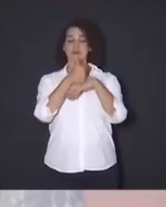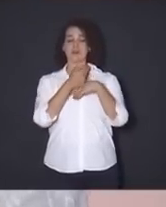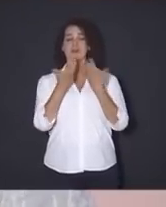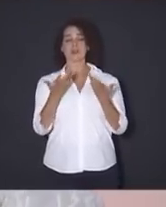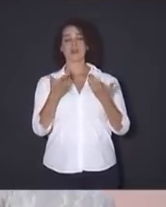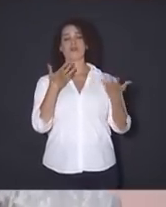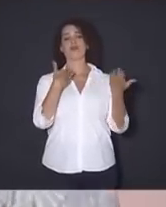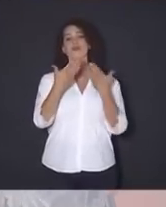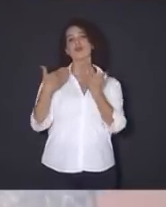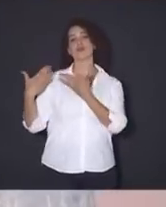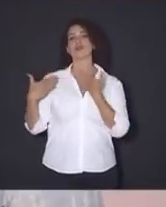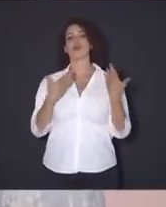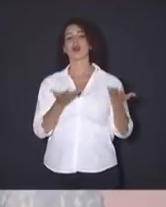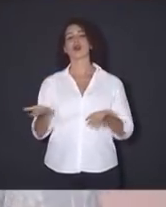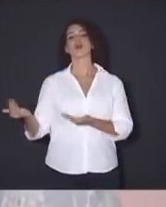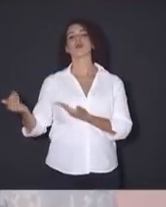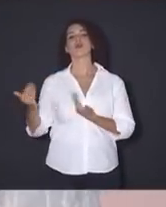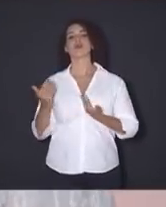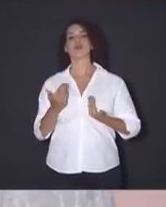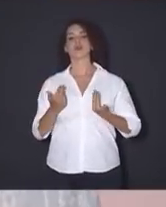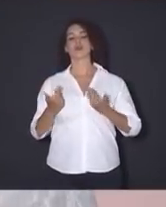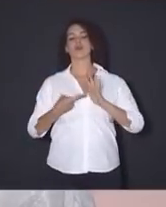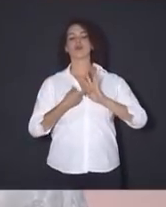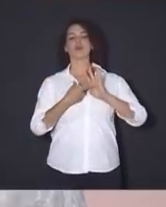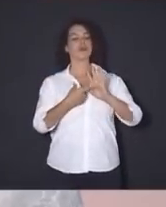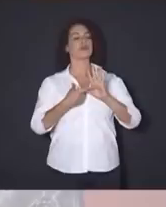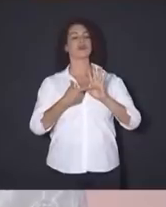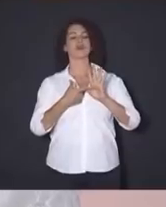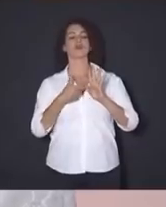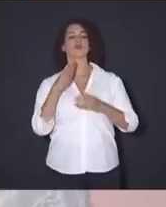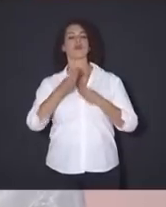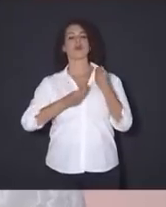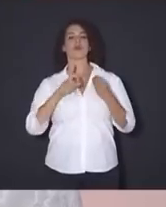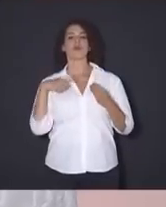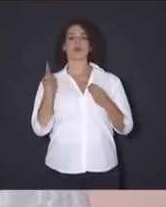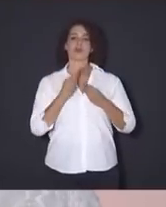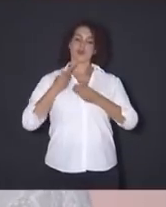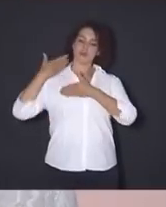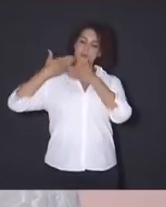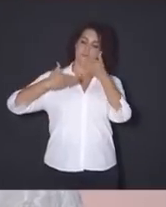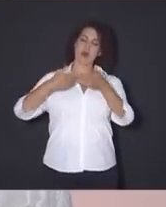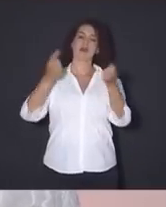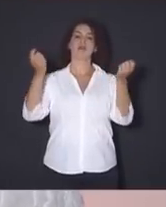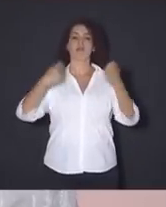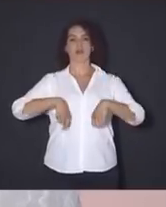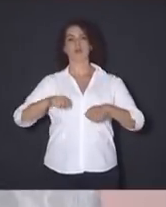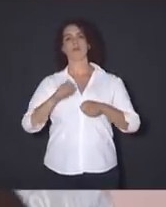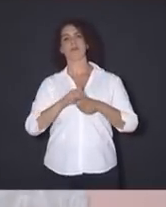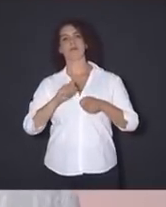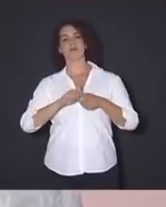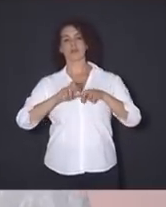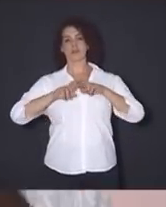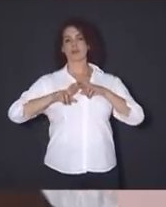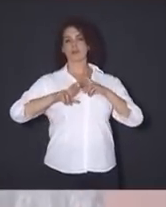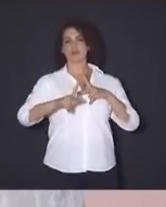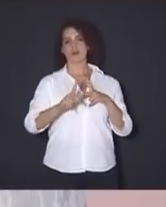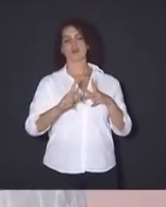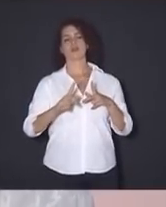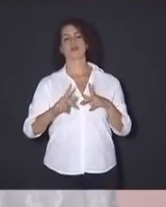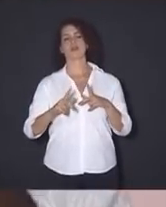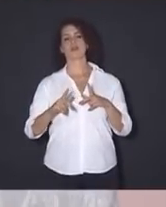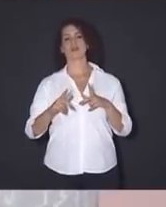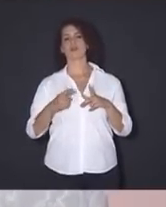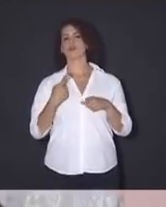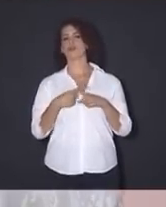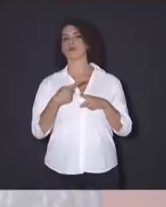mostrando o quanto tem sido assim a nossa é essa nossa trajetória e que pode fazer a diferença para as pessoas o fato de você